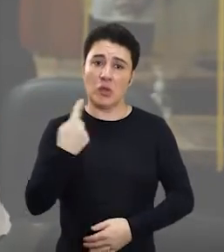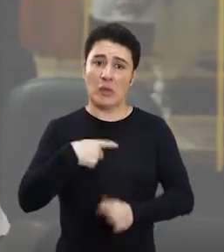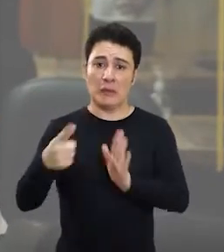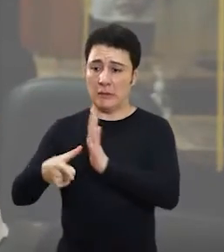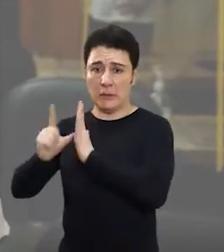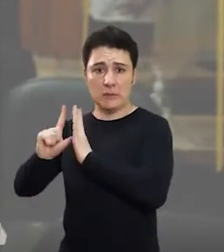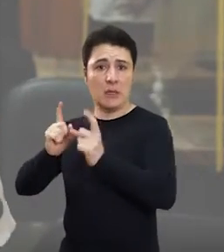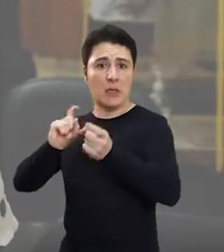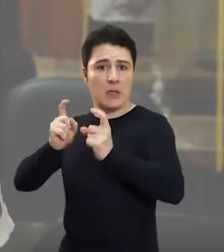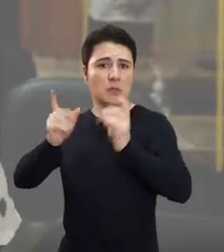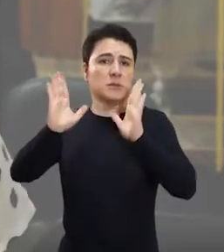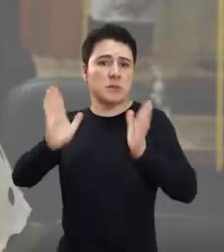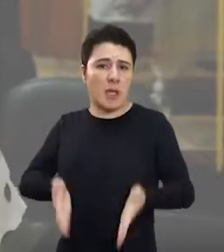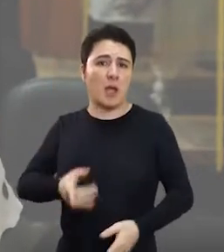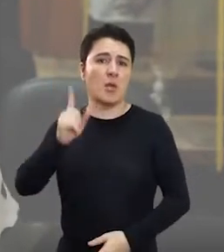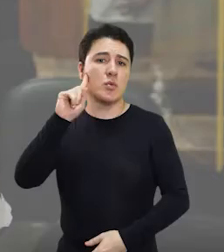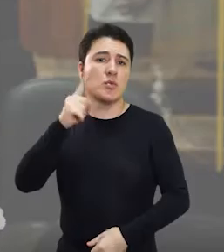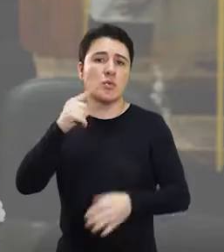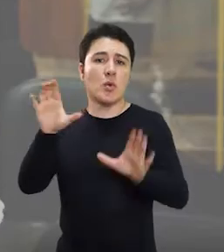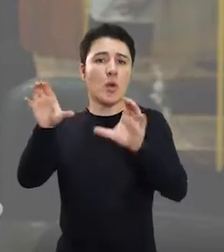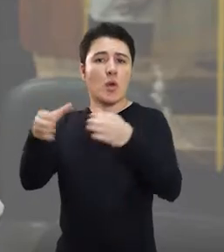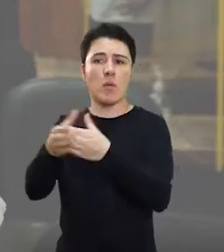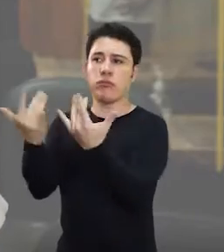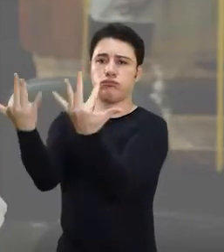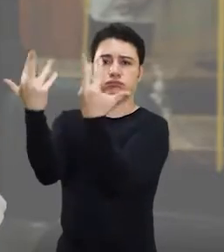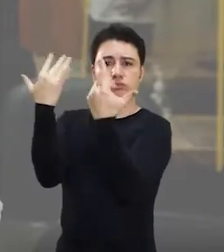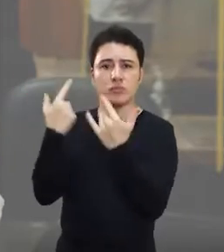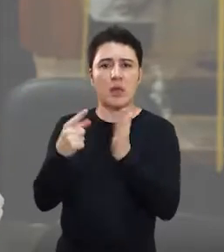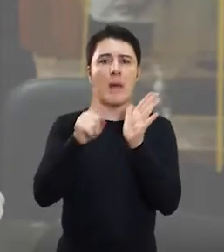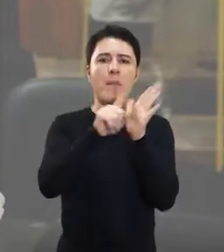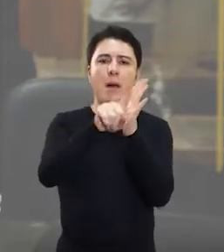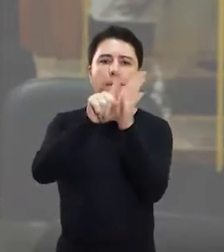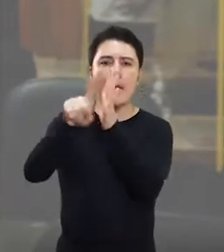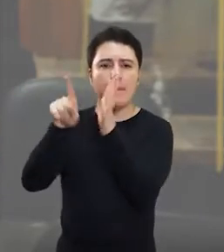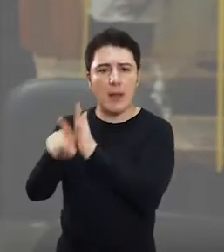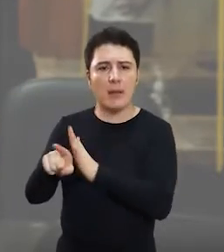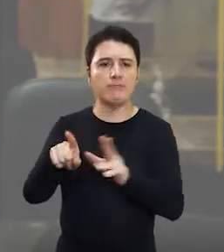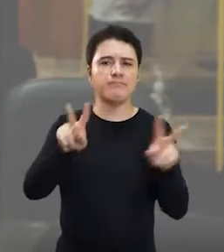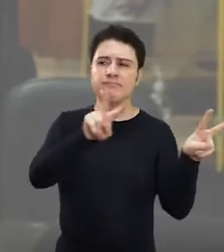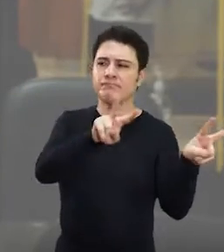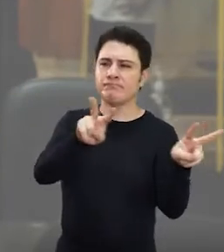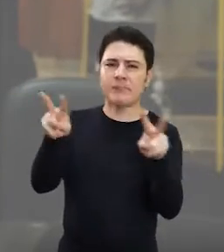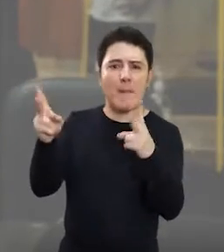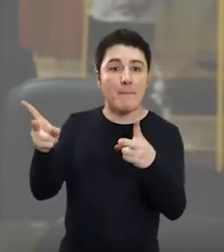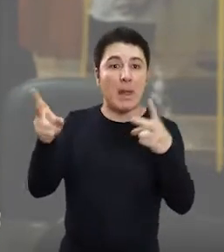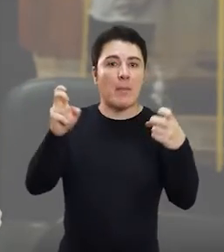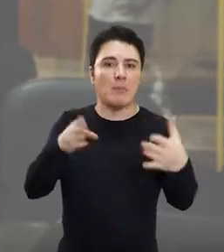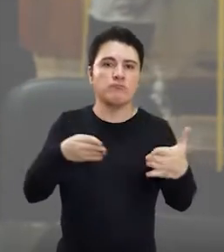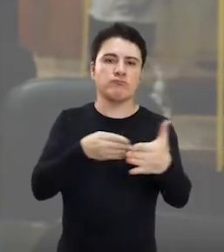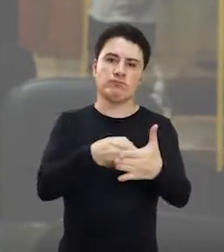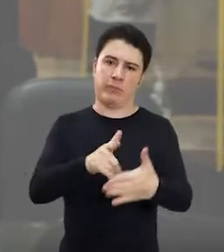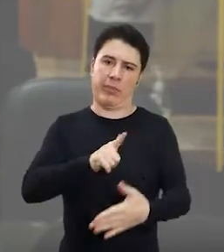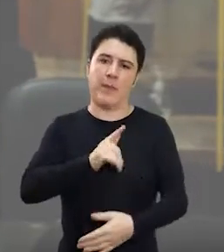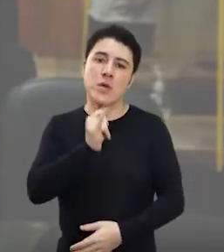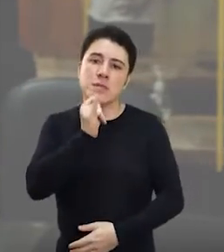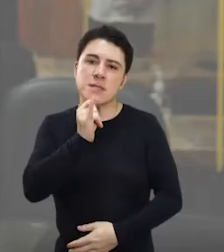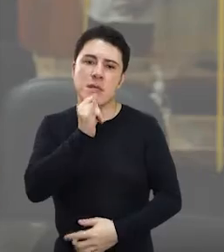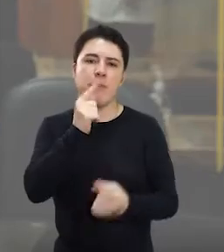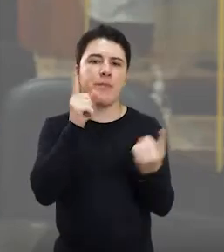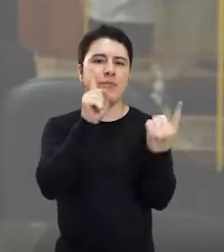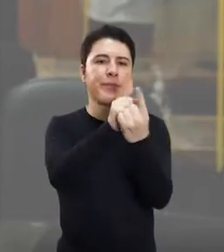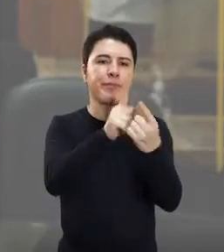um grupo de pessoas surdas no qual identificamos vários problemas no atendimento a elas no